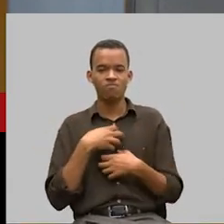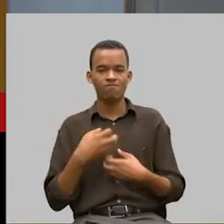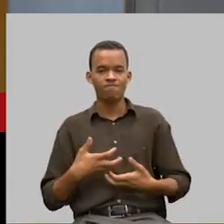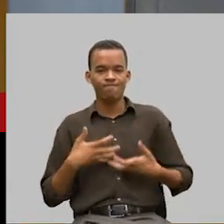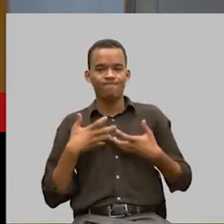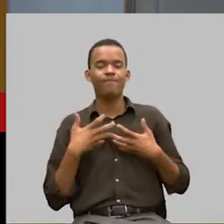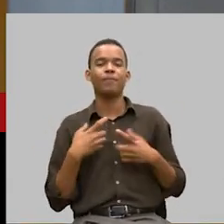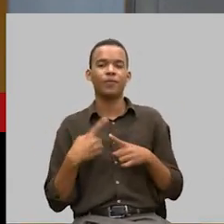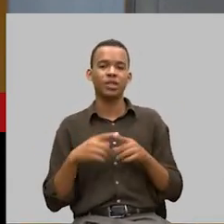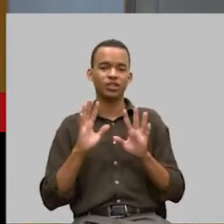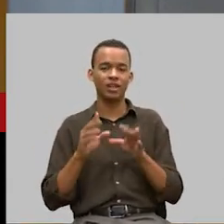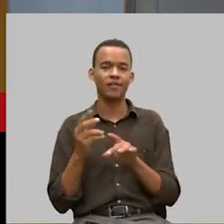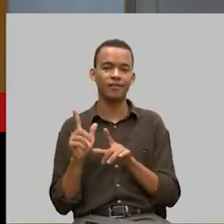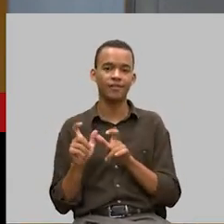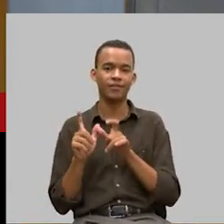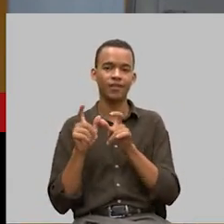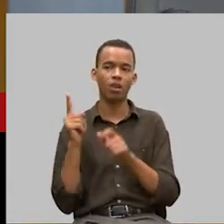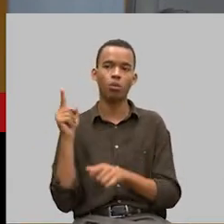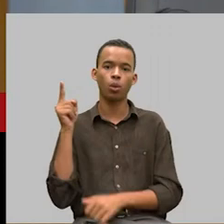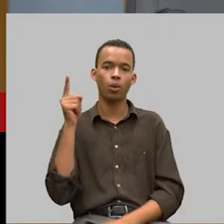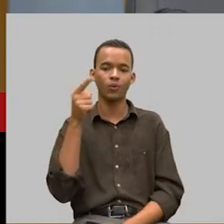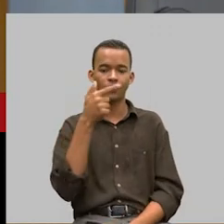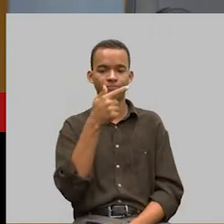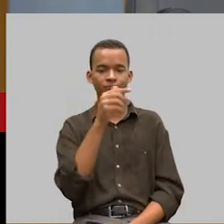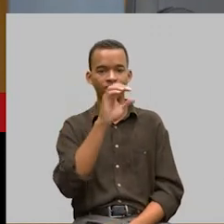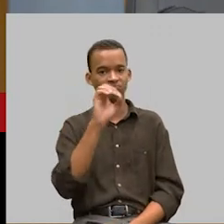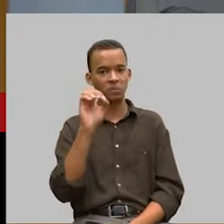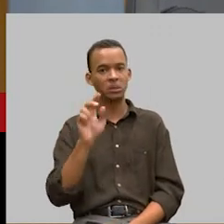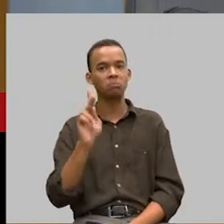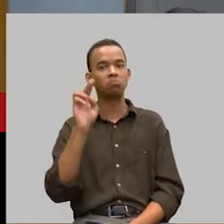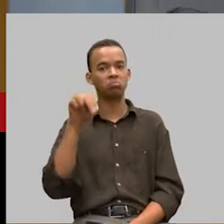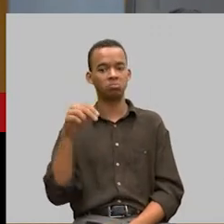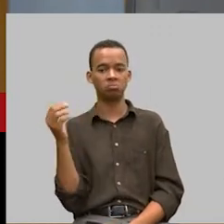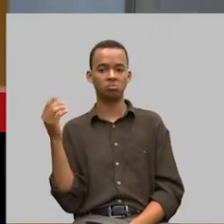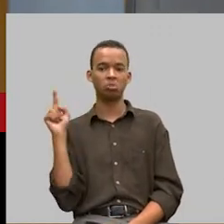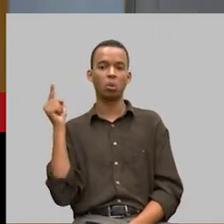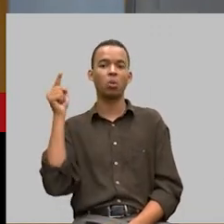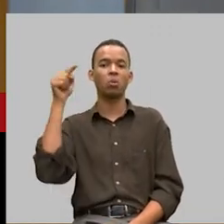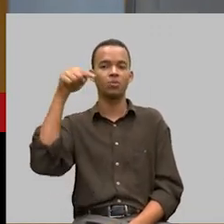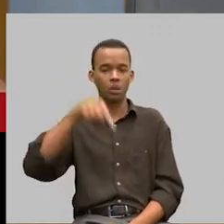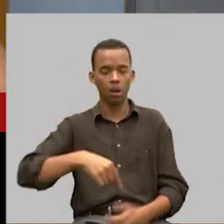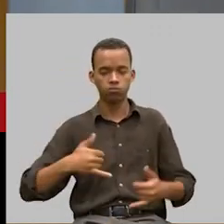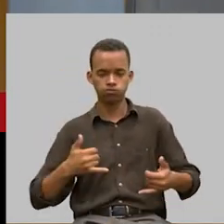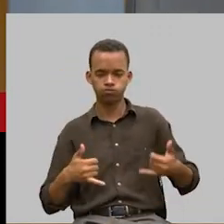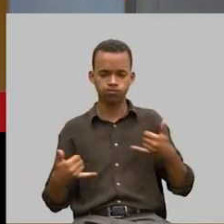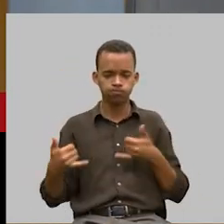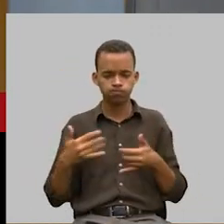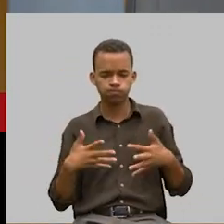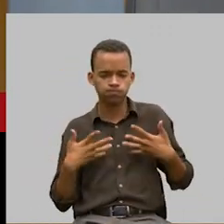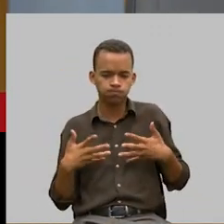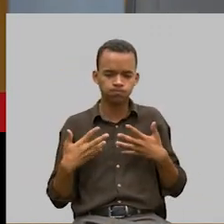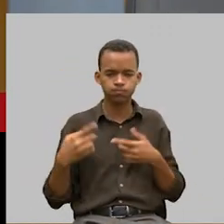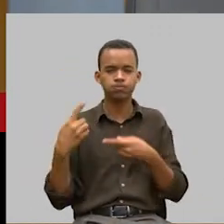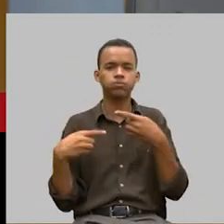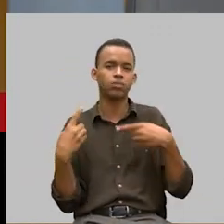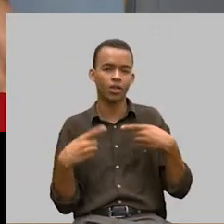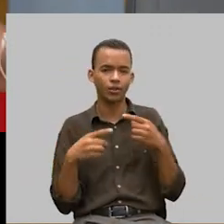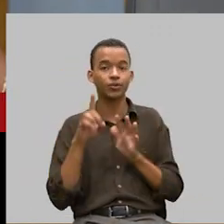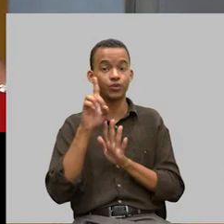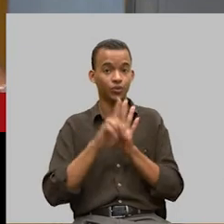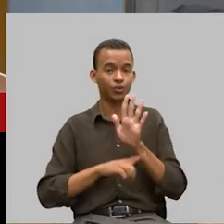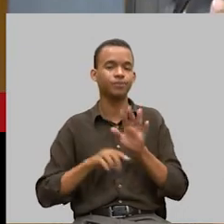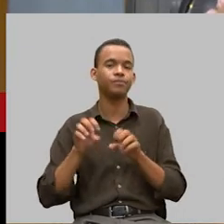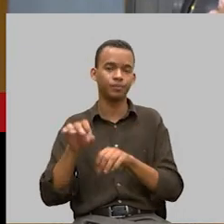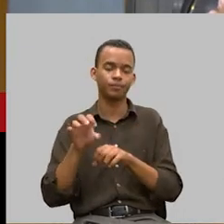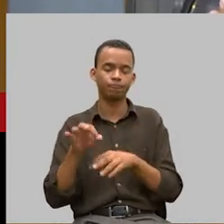km e estão aqui com toda a energia para batalhar pelo direito à educação vou fazer algumas